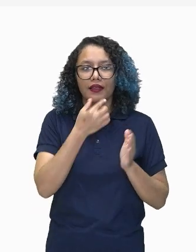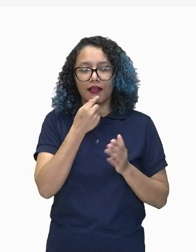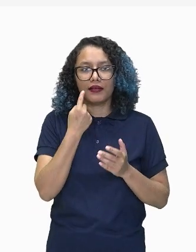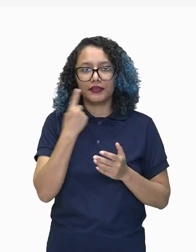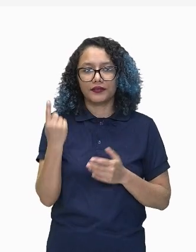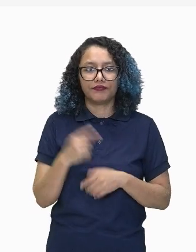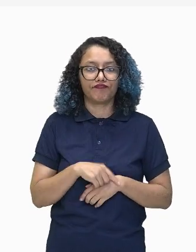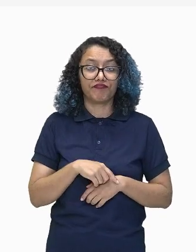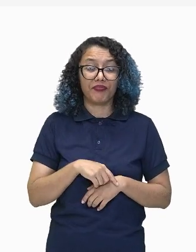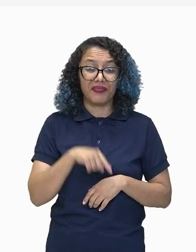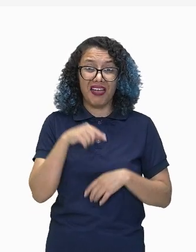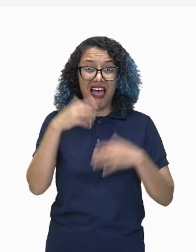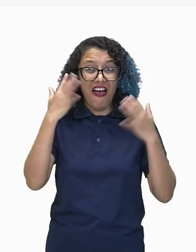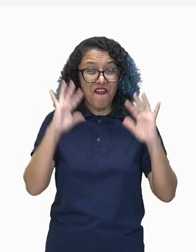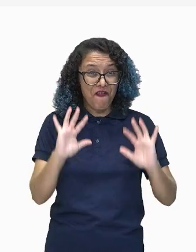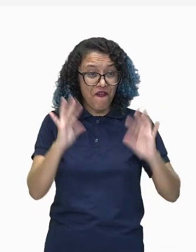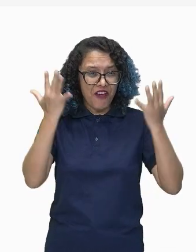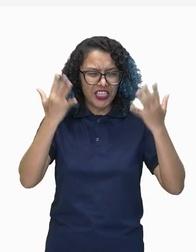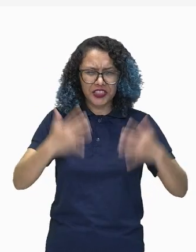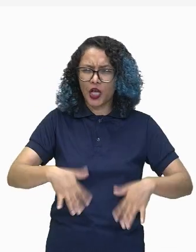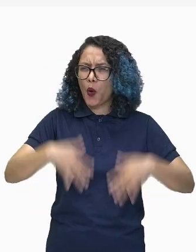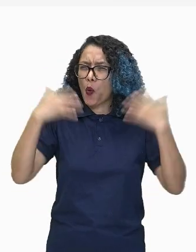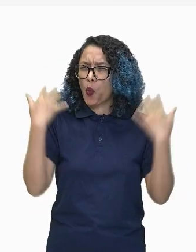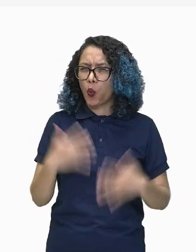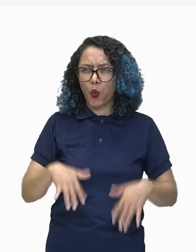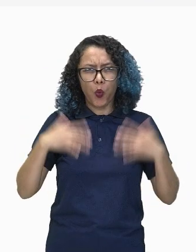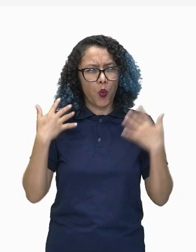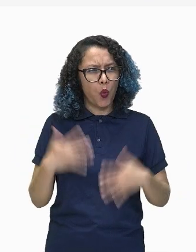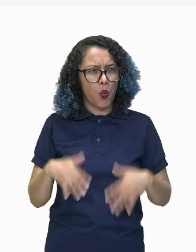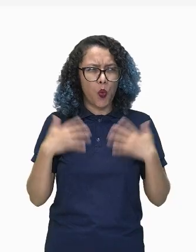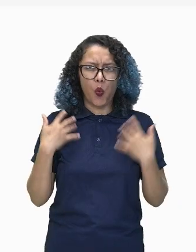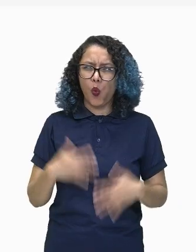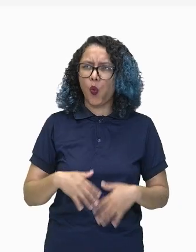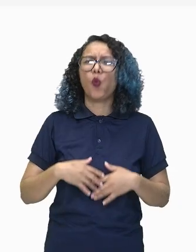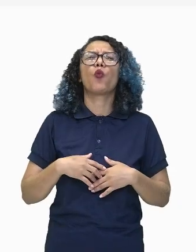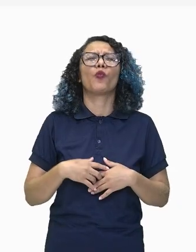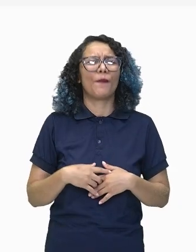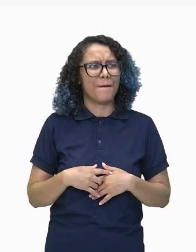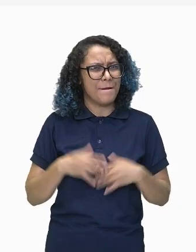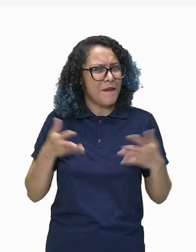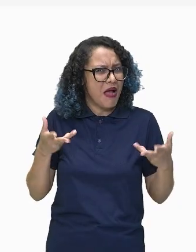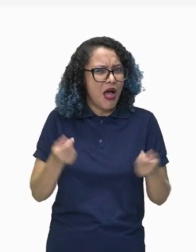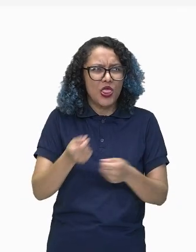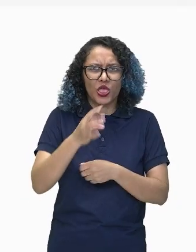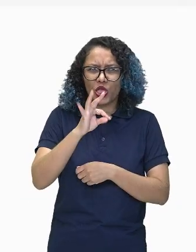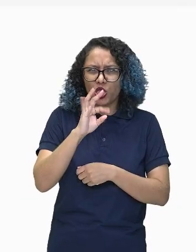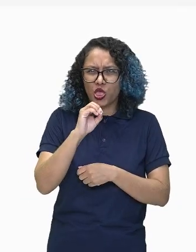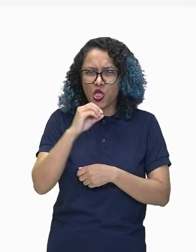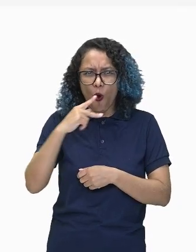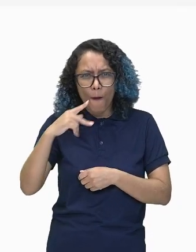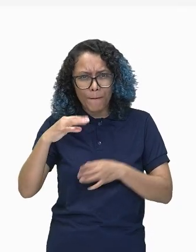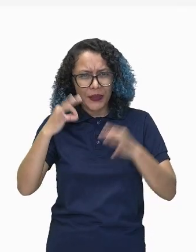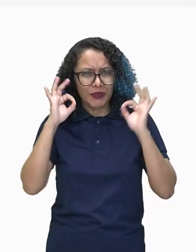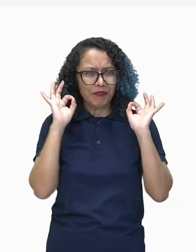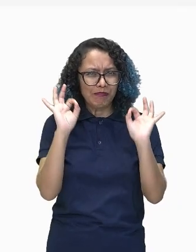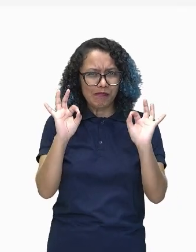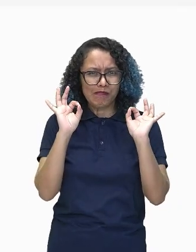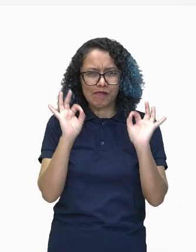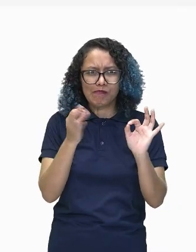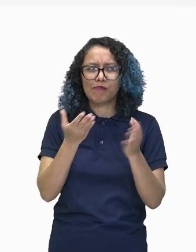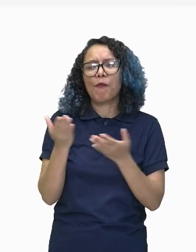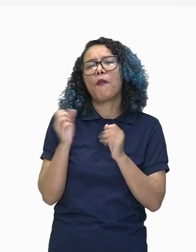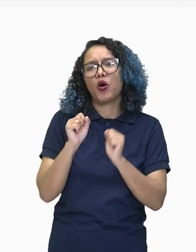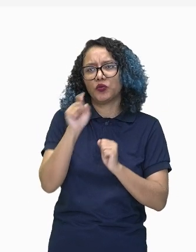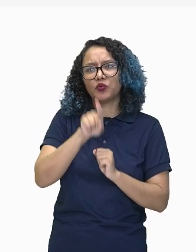Aquela festa foi demais. Aquela festa foi top. Então, eu posso usar aqui o lit. Então, nessa linguagem da internet,